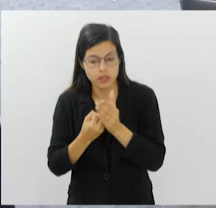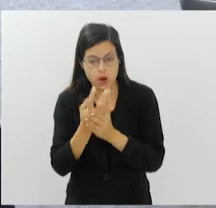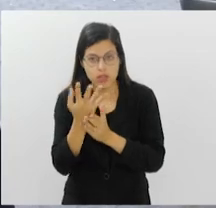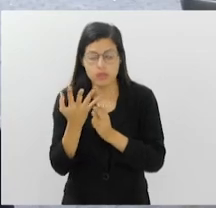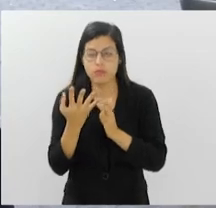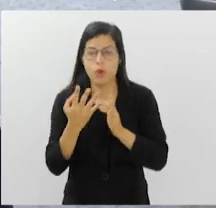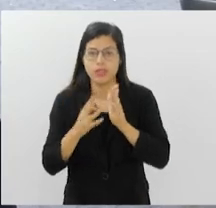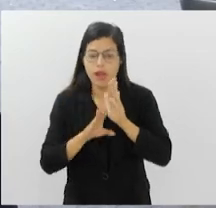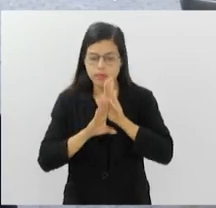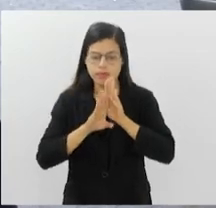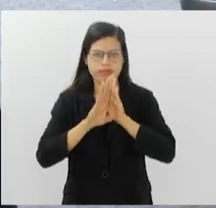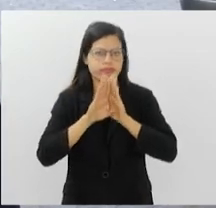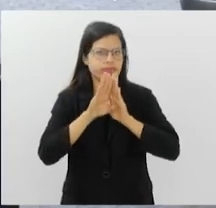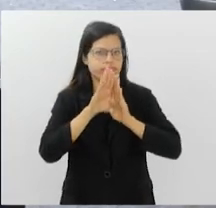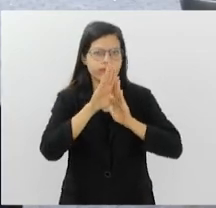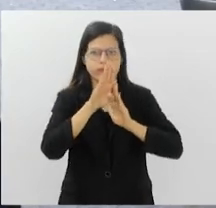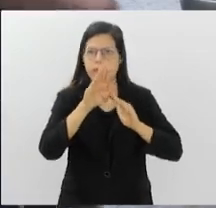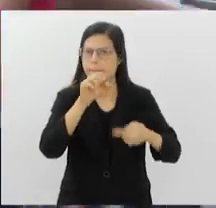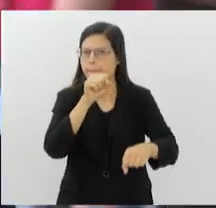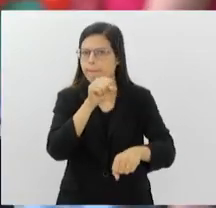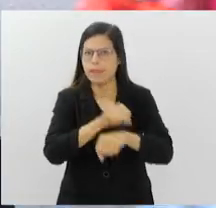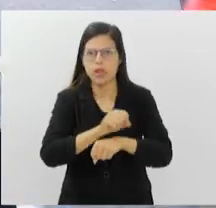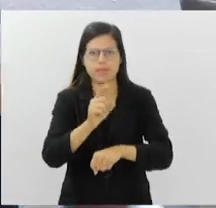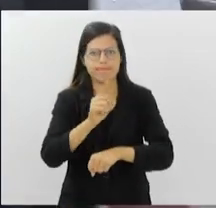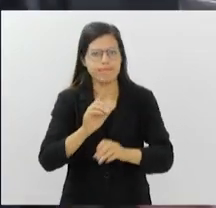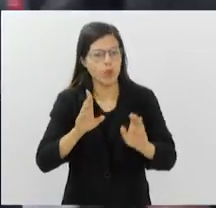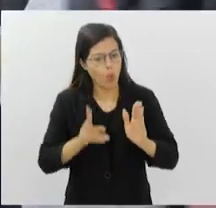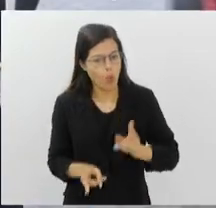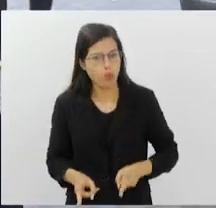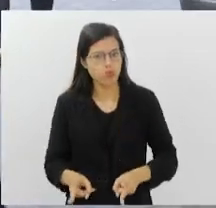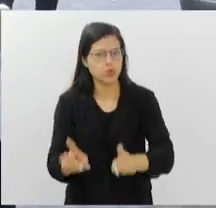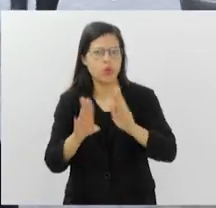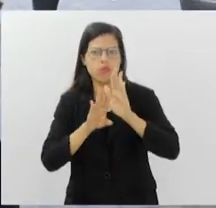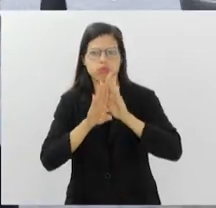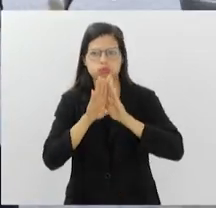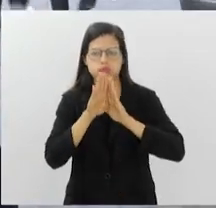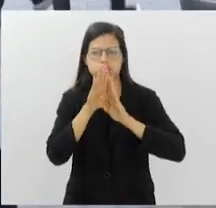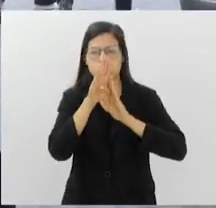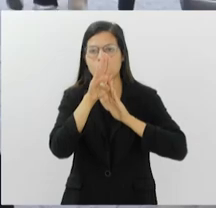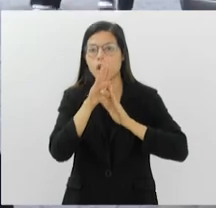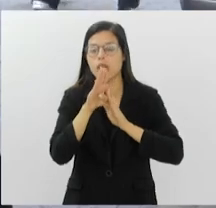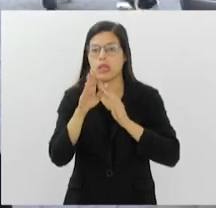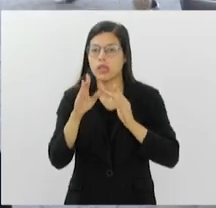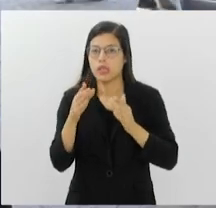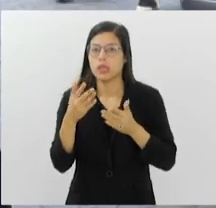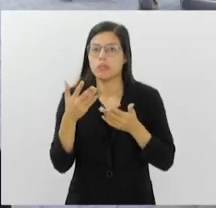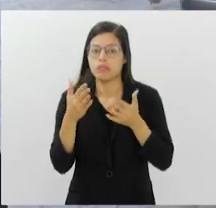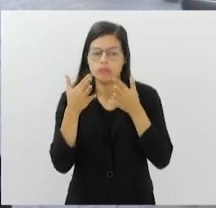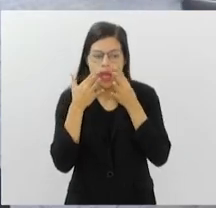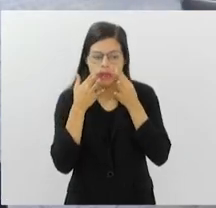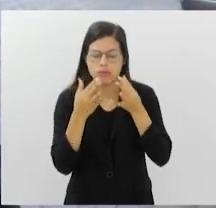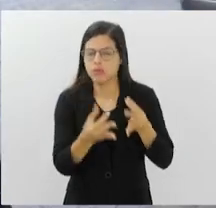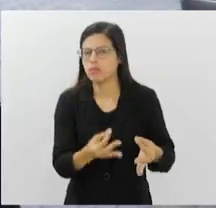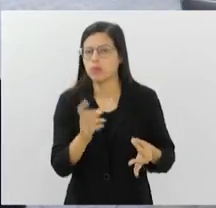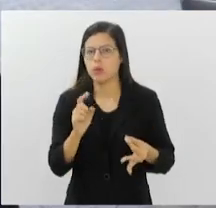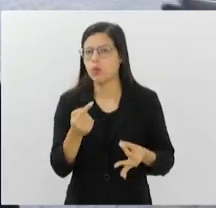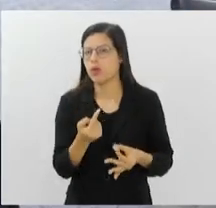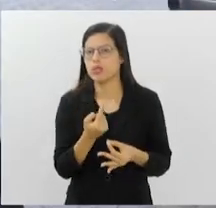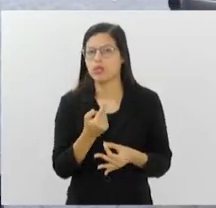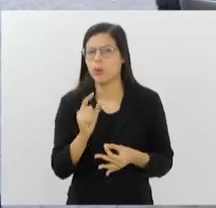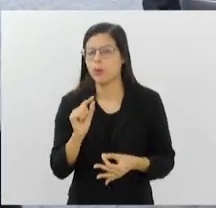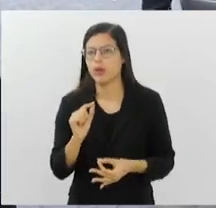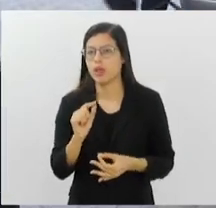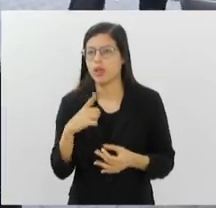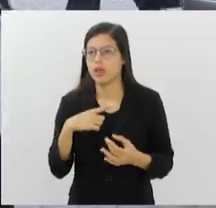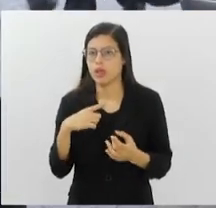crescer. Esses números continuam ao alto e que chama muita atenção nossa é que nós temos